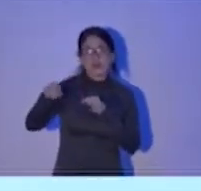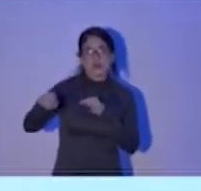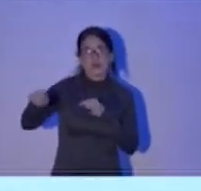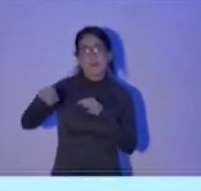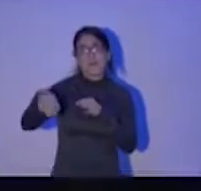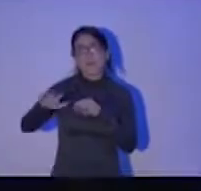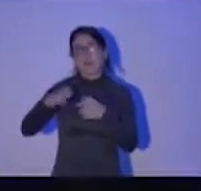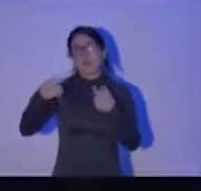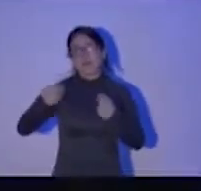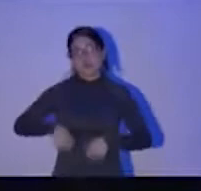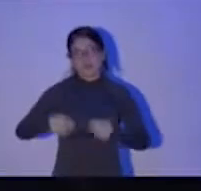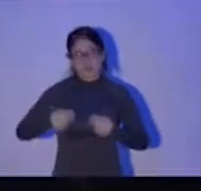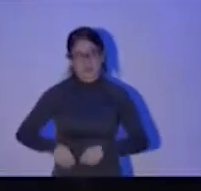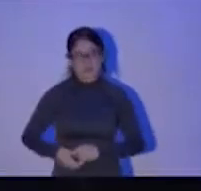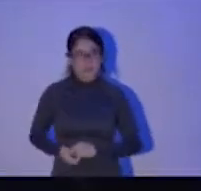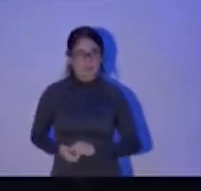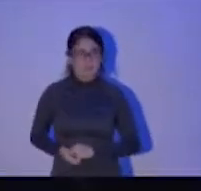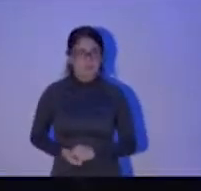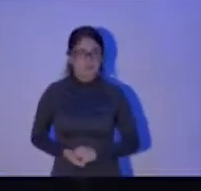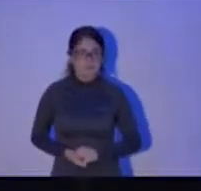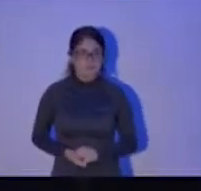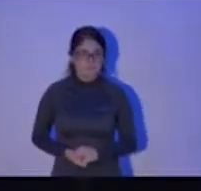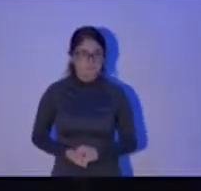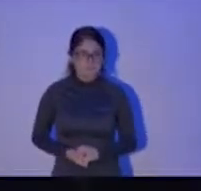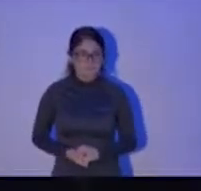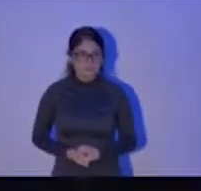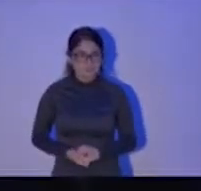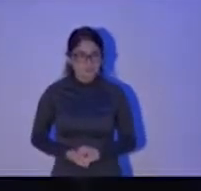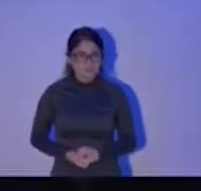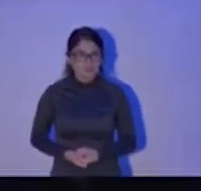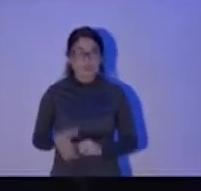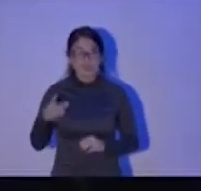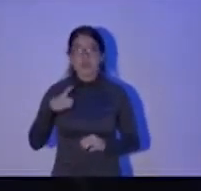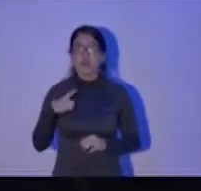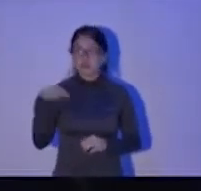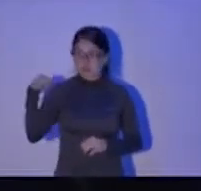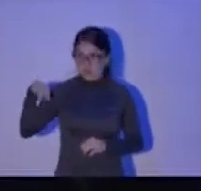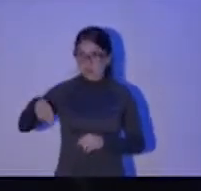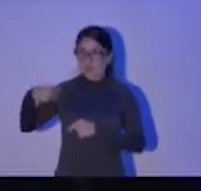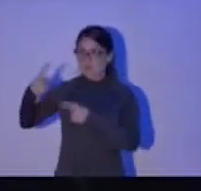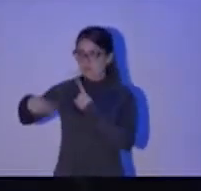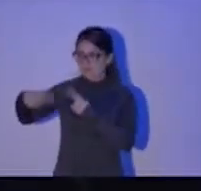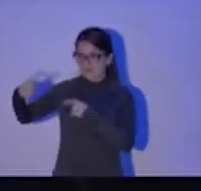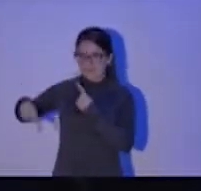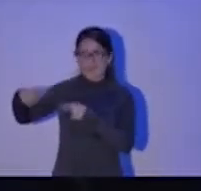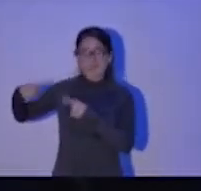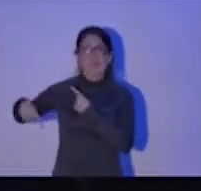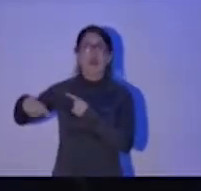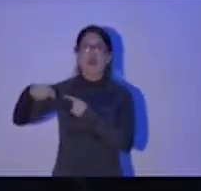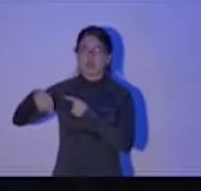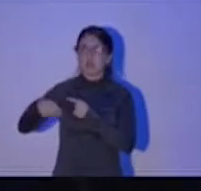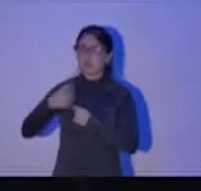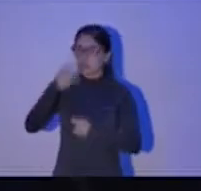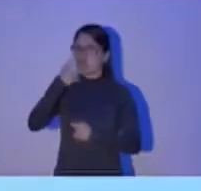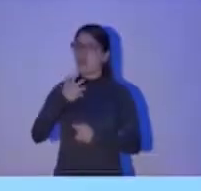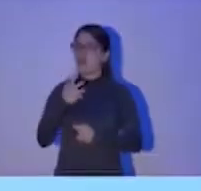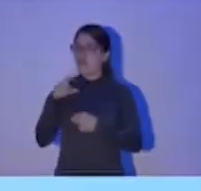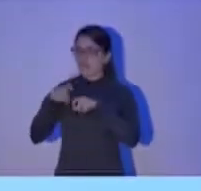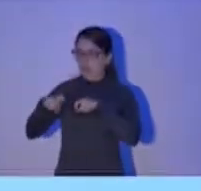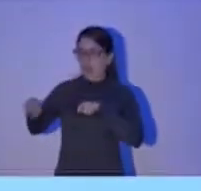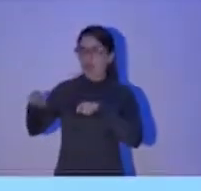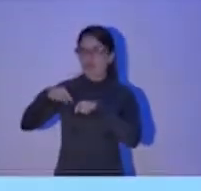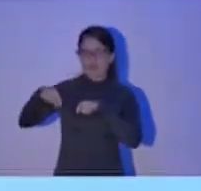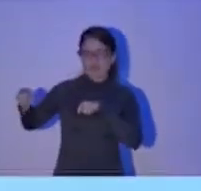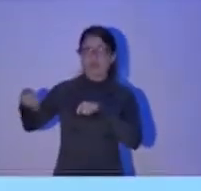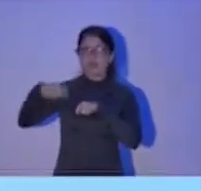Obrigada. A gente tem visto e acompanhado esse debate, visto muita seriedade, muita racionalidade mesmo dos atores envolvidos